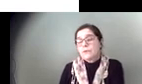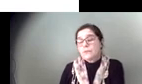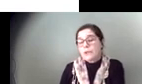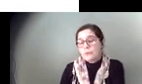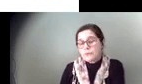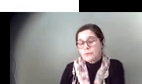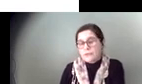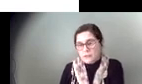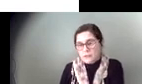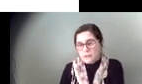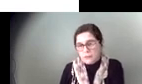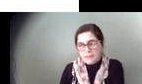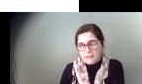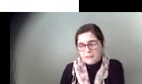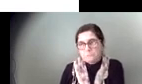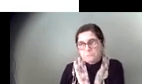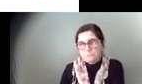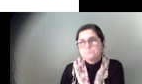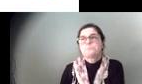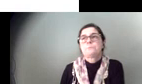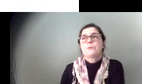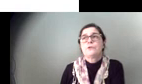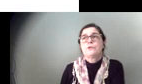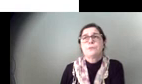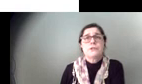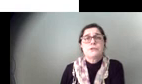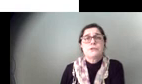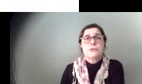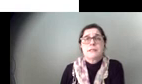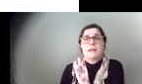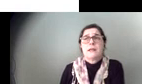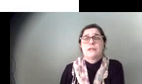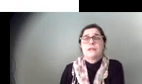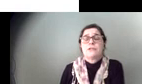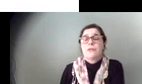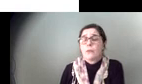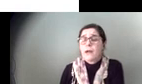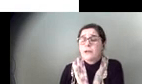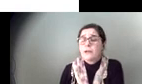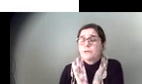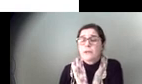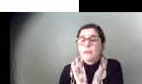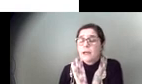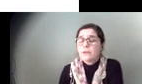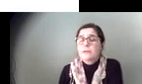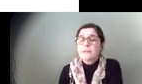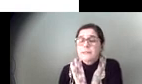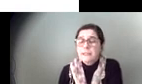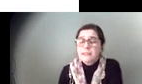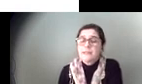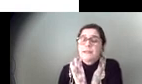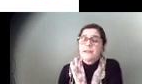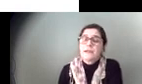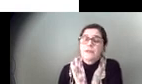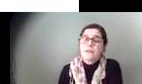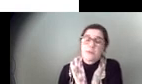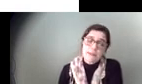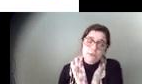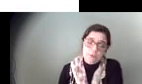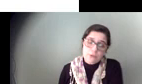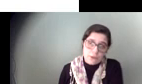elas foram reconduzidas no ano passado, os professores tiveram um árduo trabalho para manter